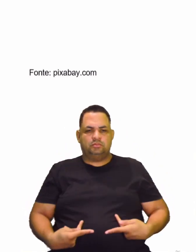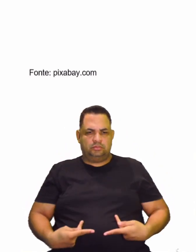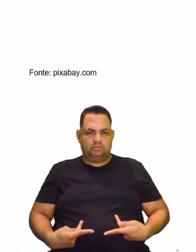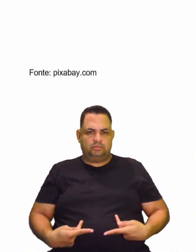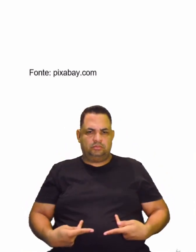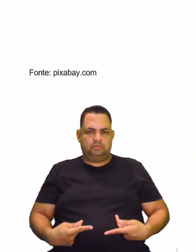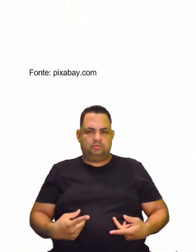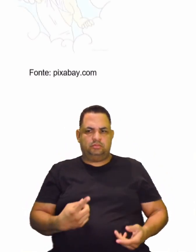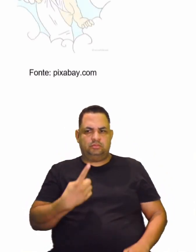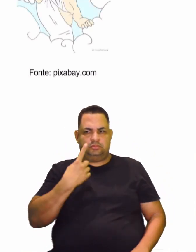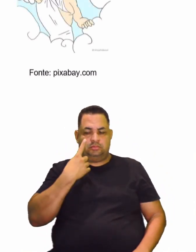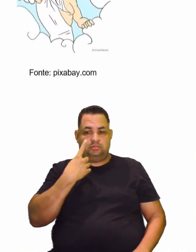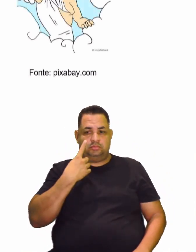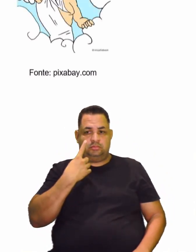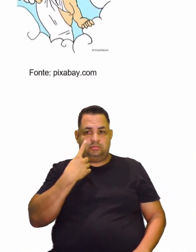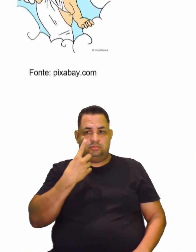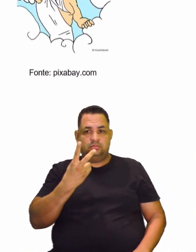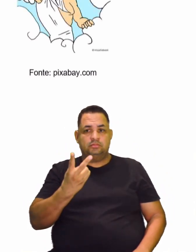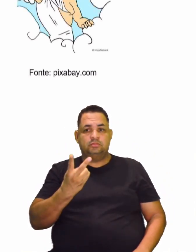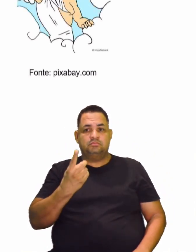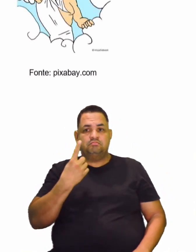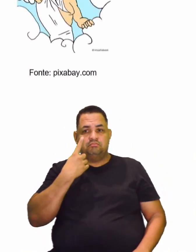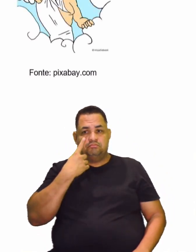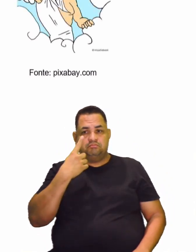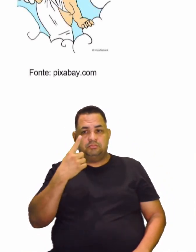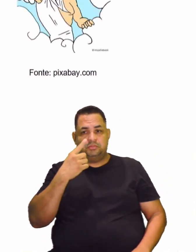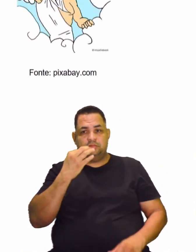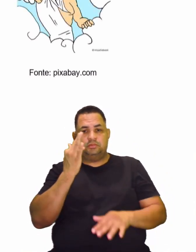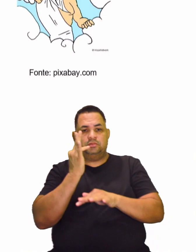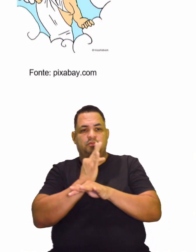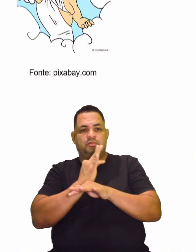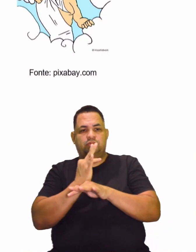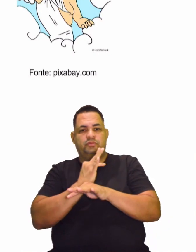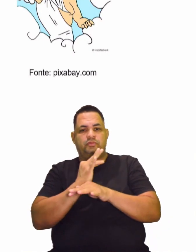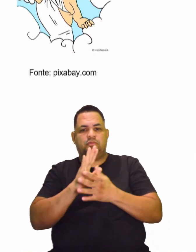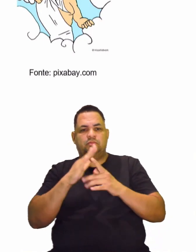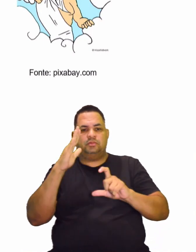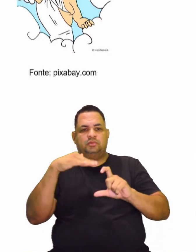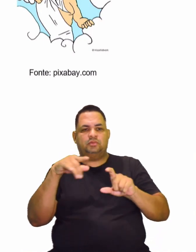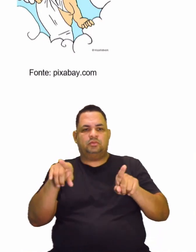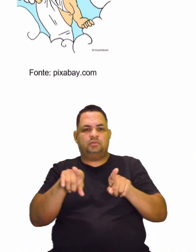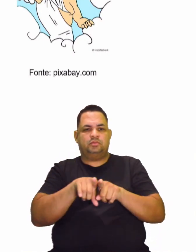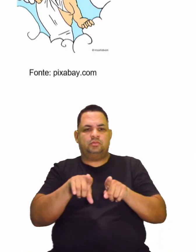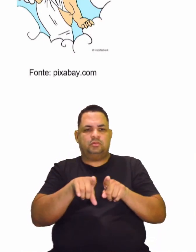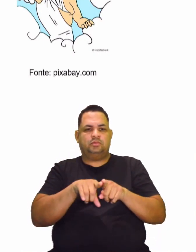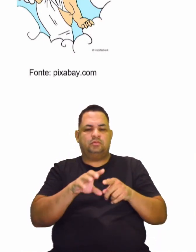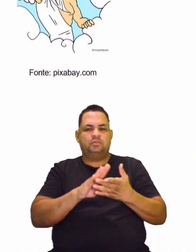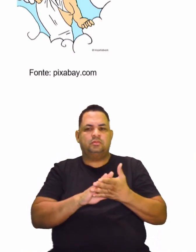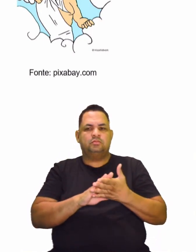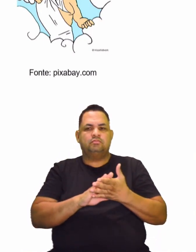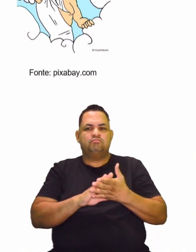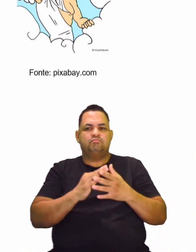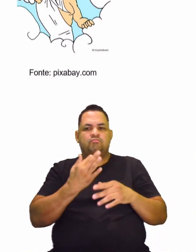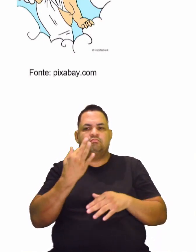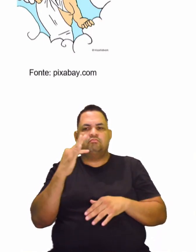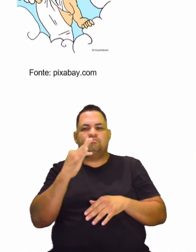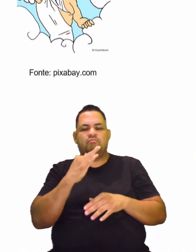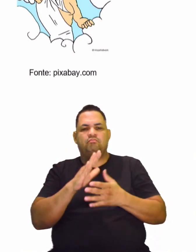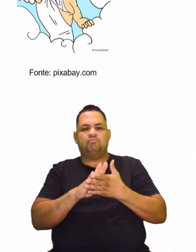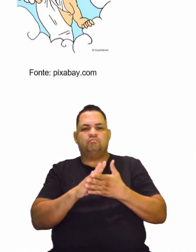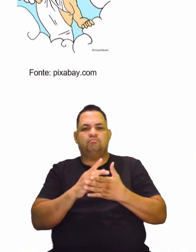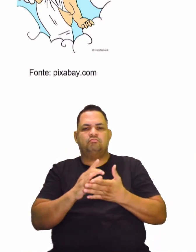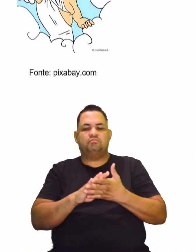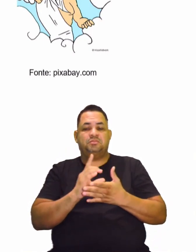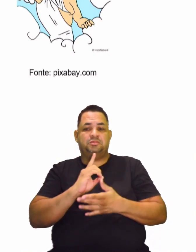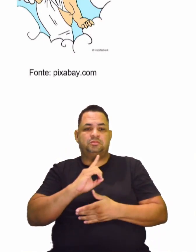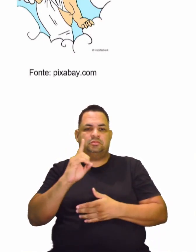Nós identificamos em filmes, né, em mitologias, filmes de mitologias gregas, esses deuses